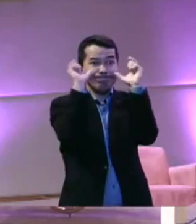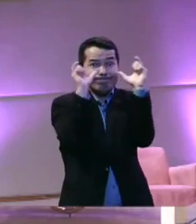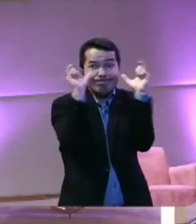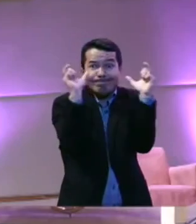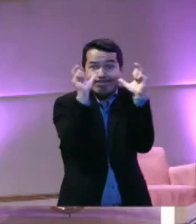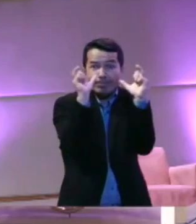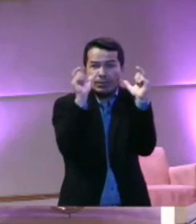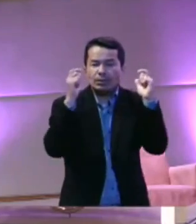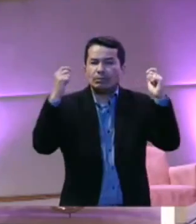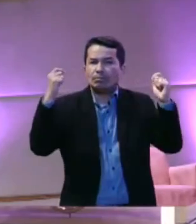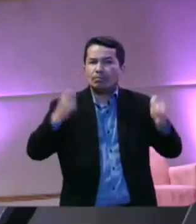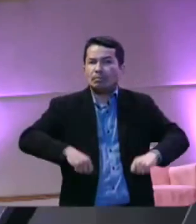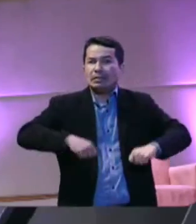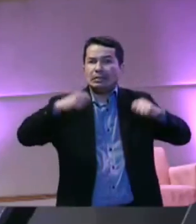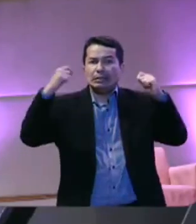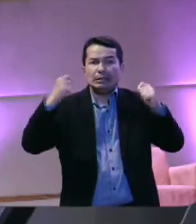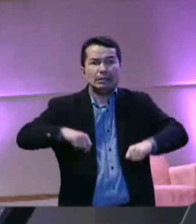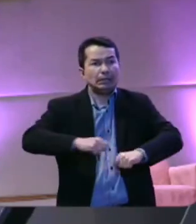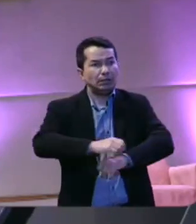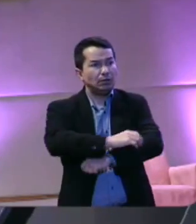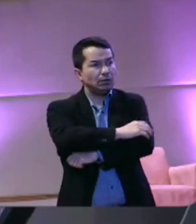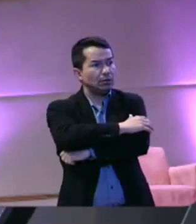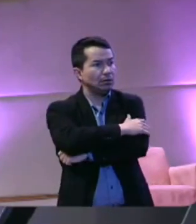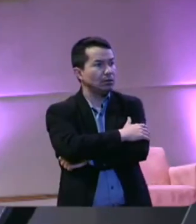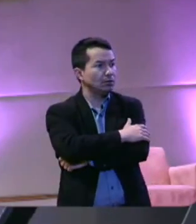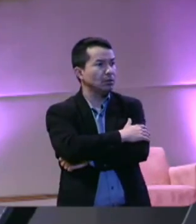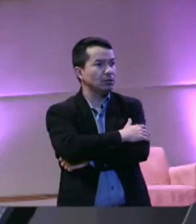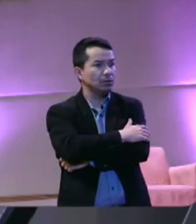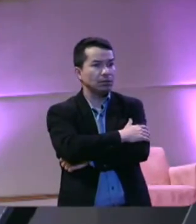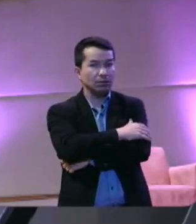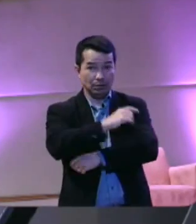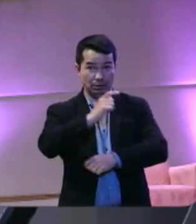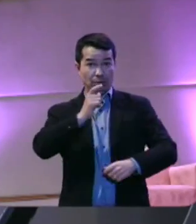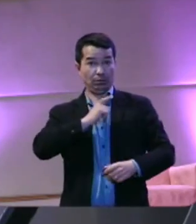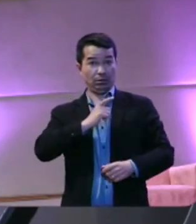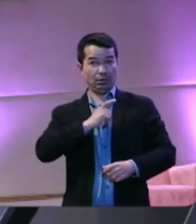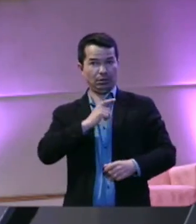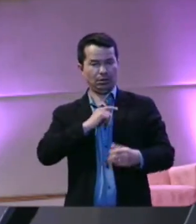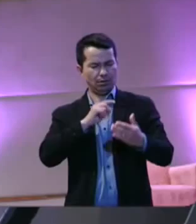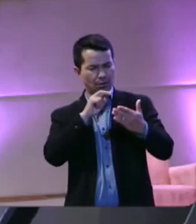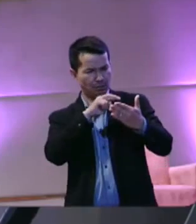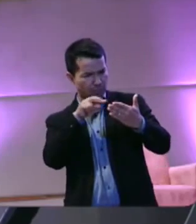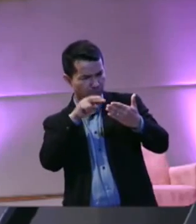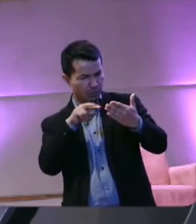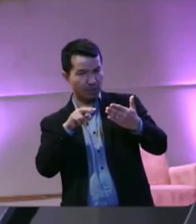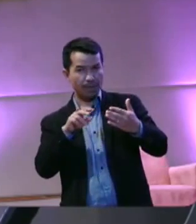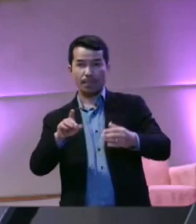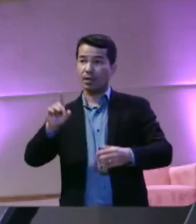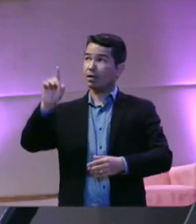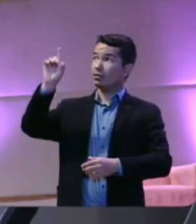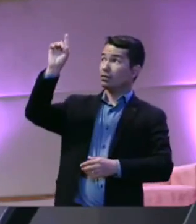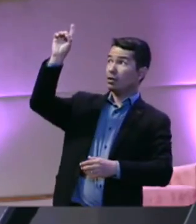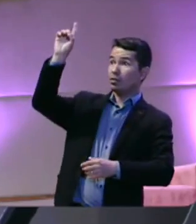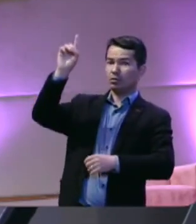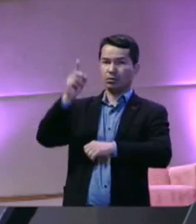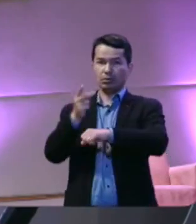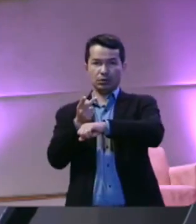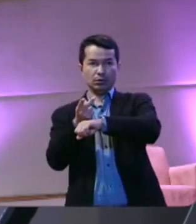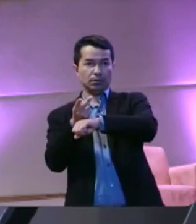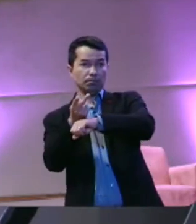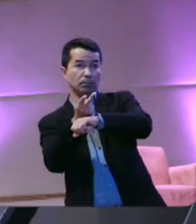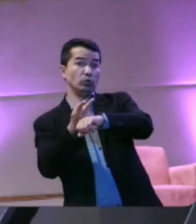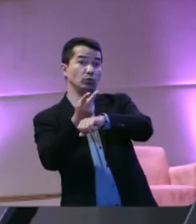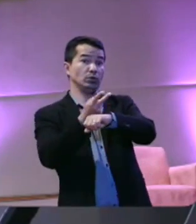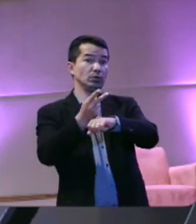que mexeu muito comigo, que dizia: o Senhor está buscando servos que trabalhem em tempo